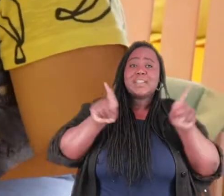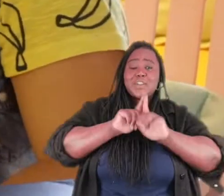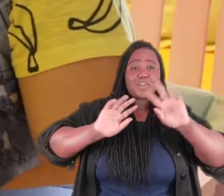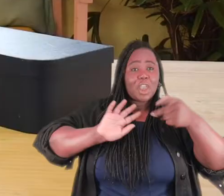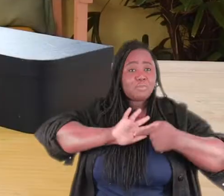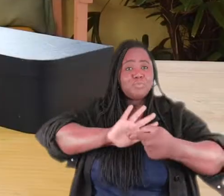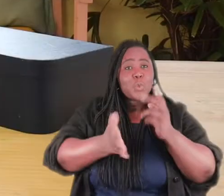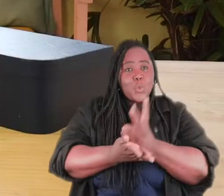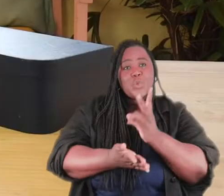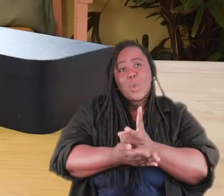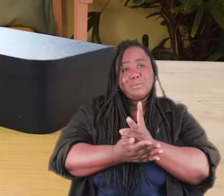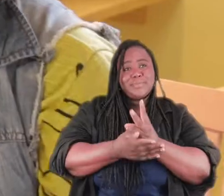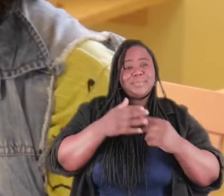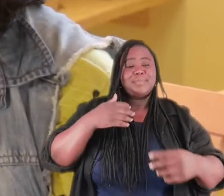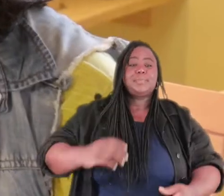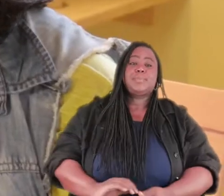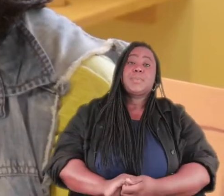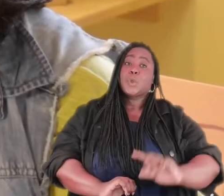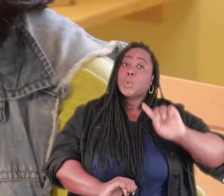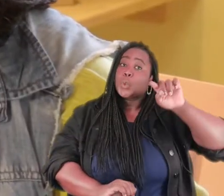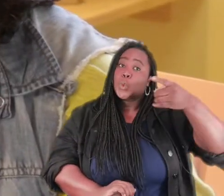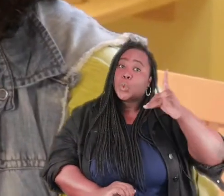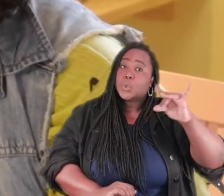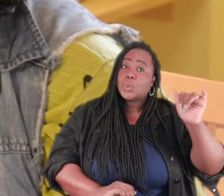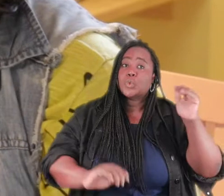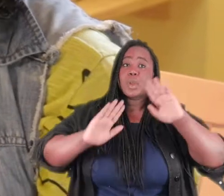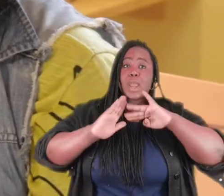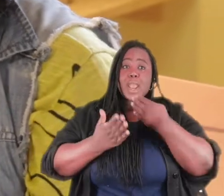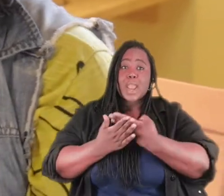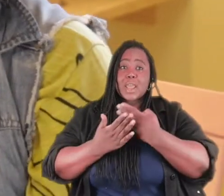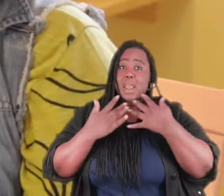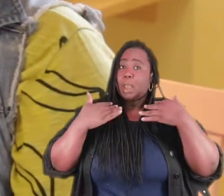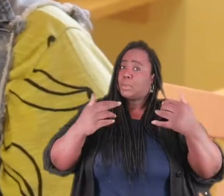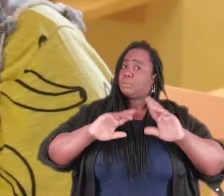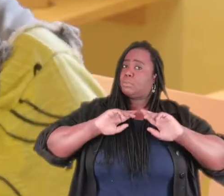show vai continuar. No outro dia, na escola, a plateia foi